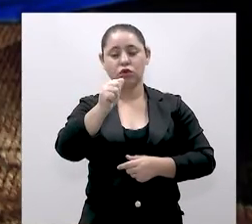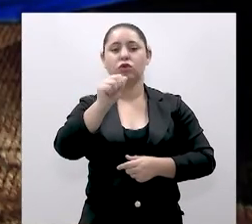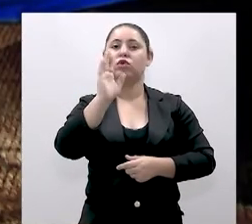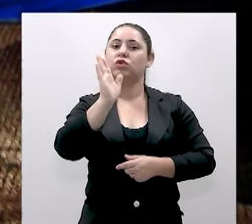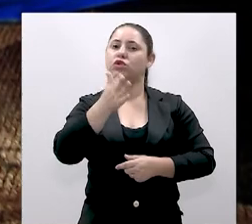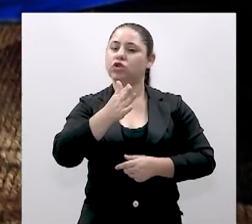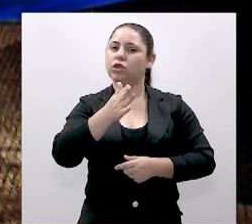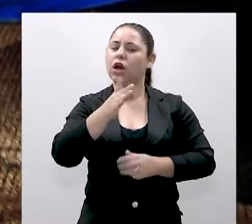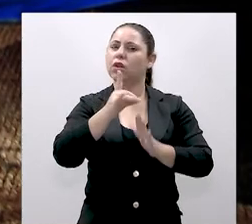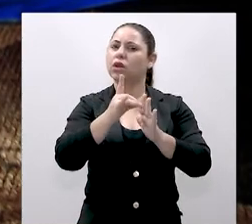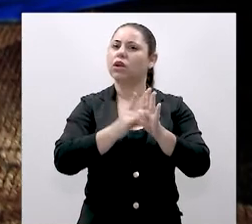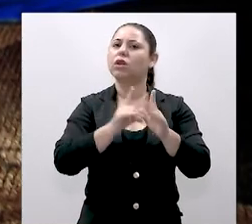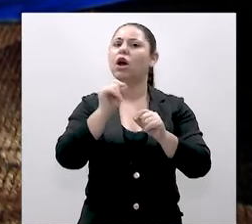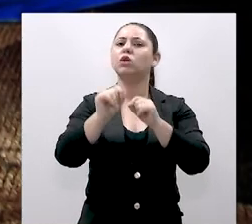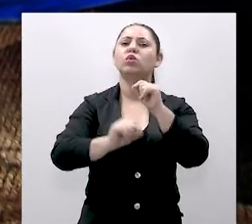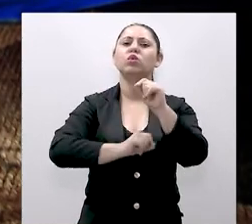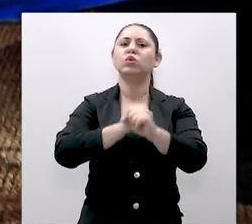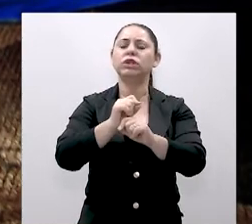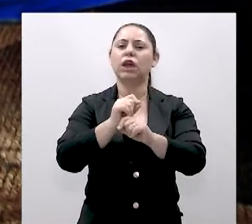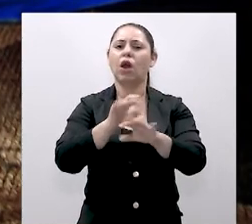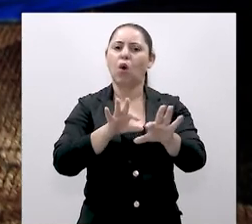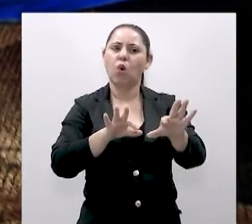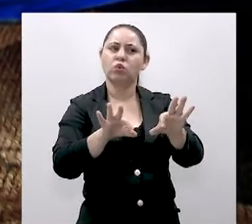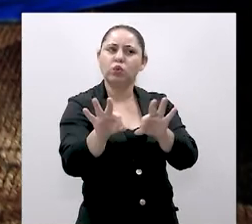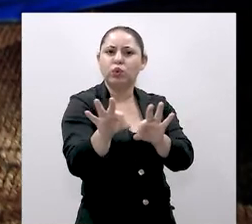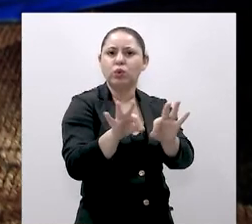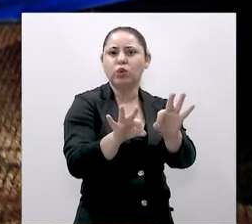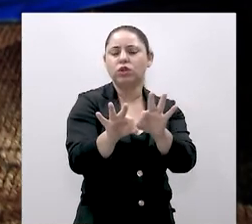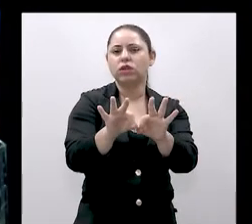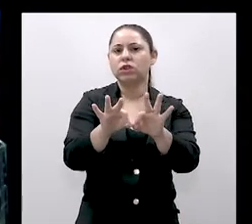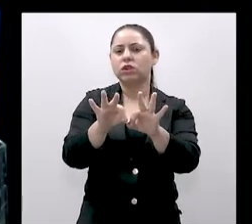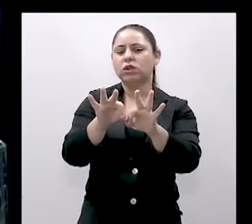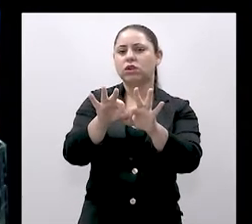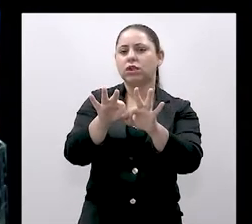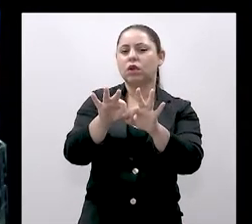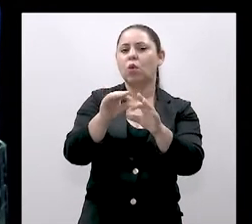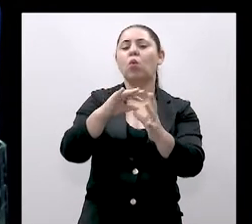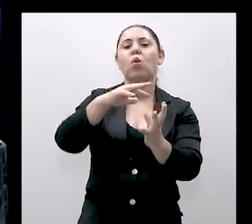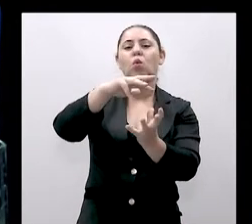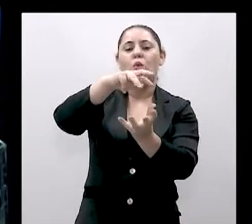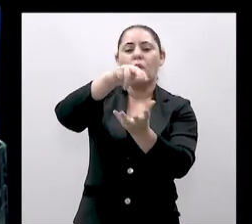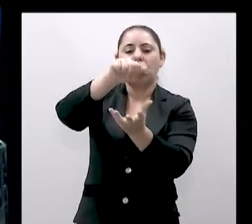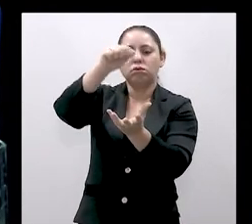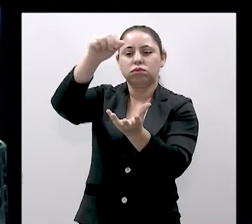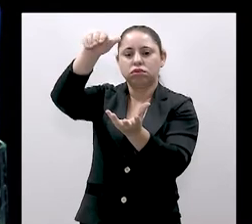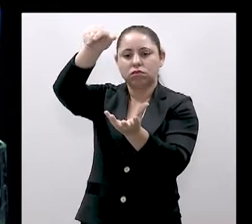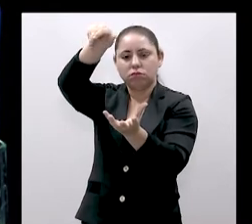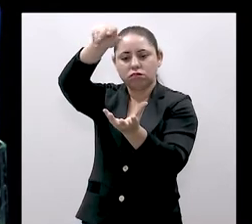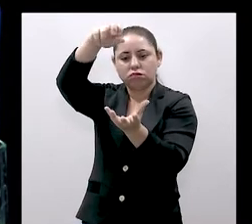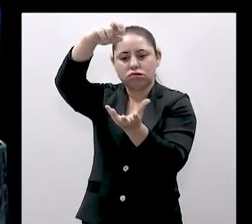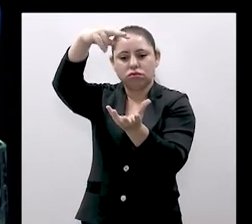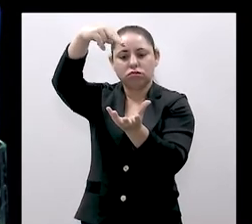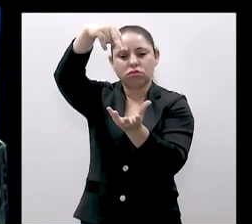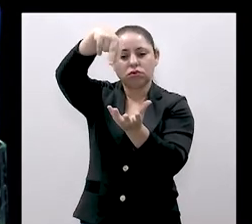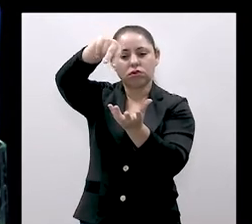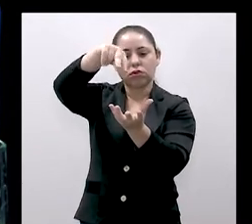já tinha sido detectado a movimentação de terra e Rocha por satélite